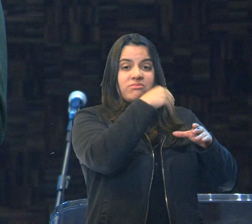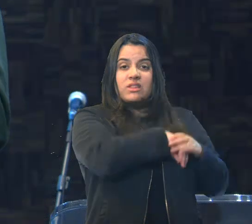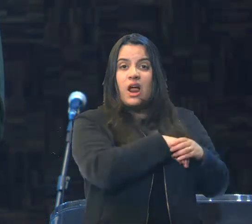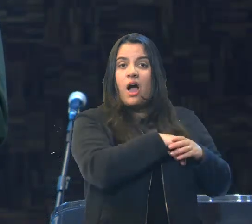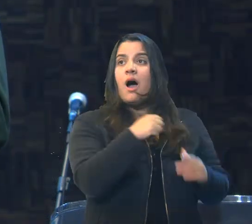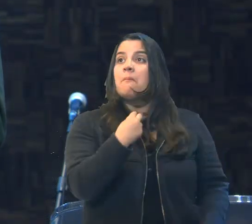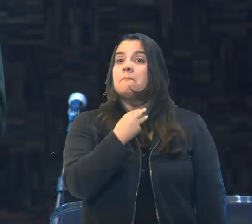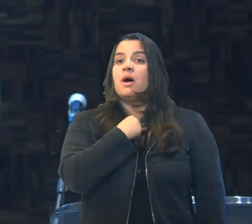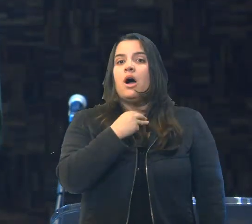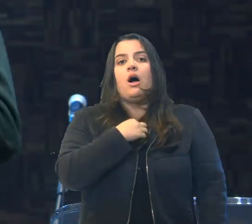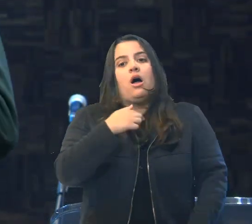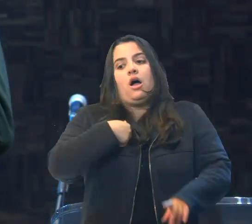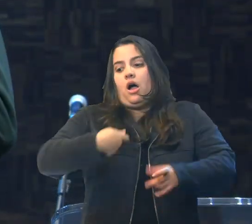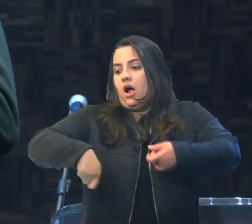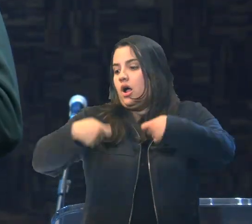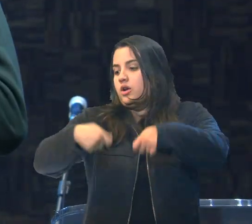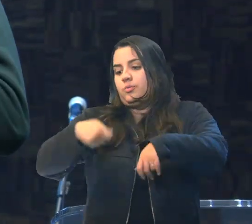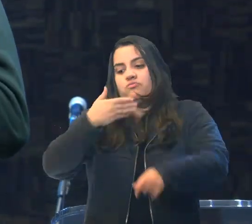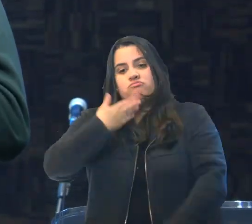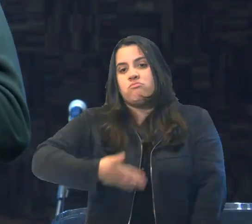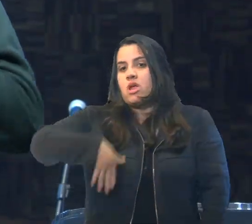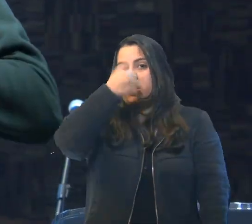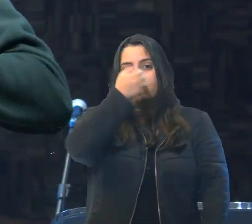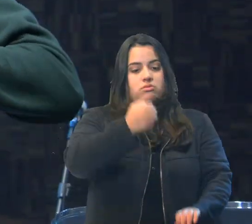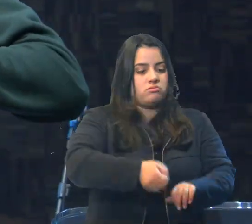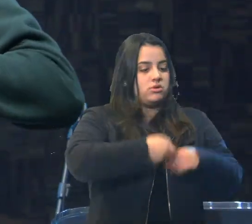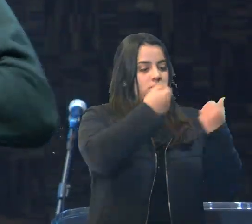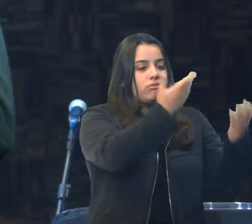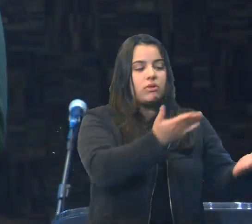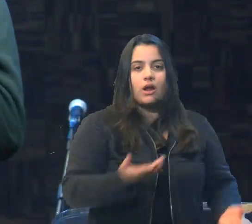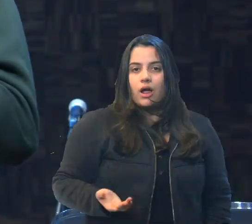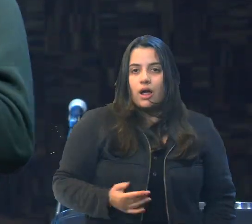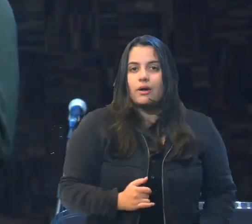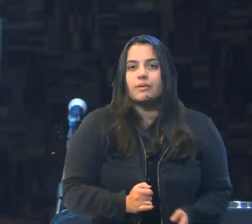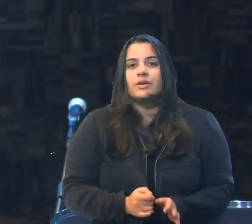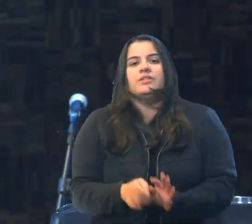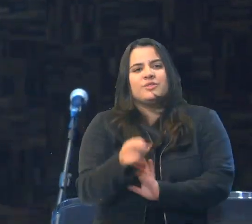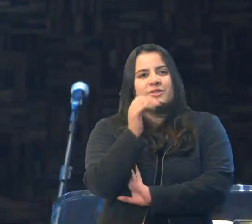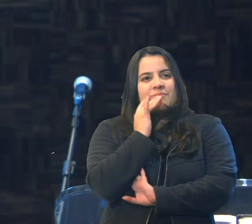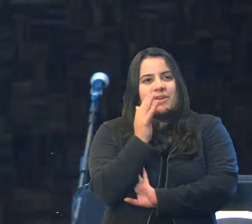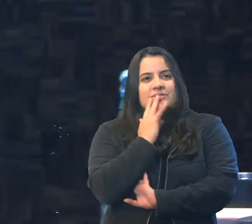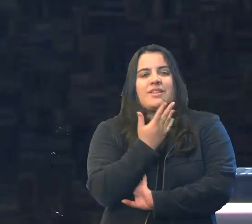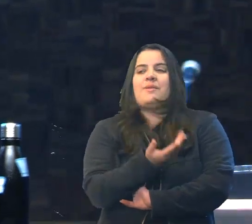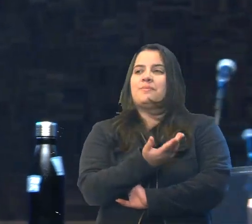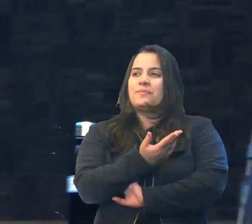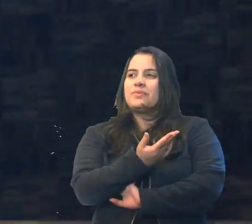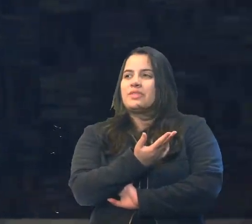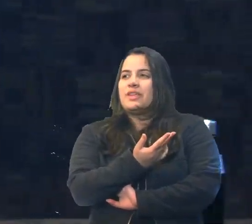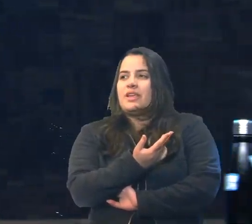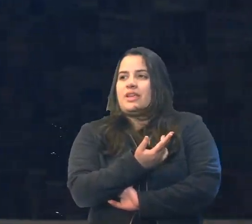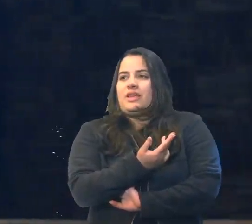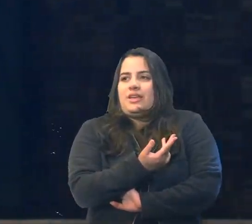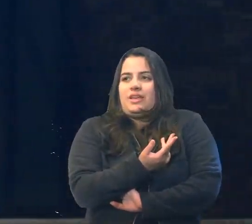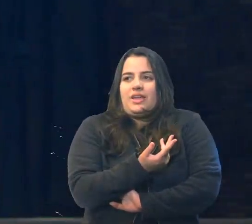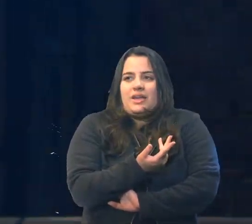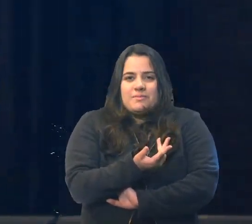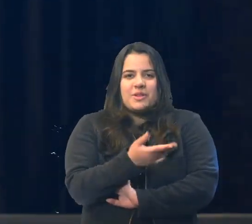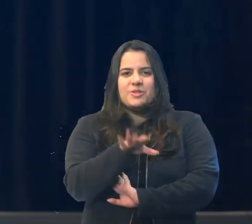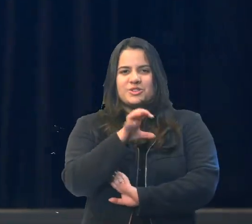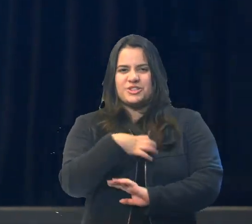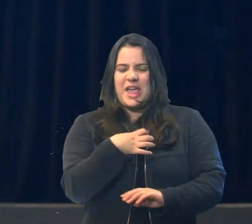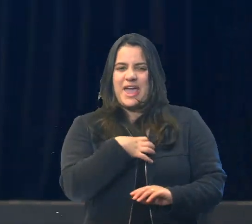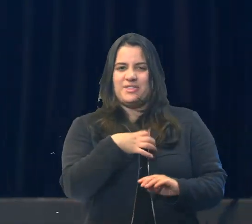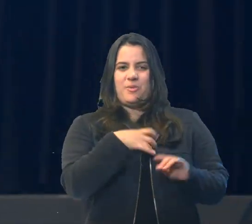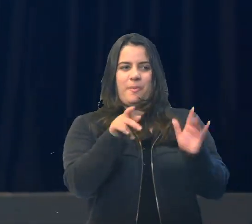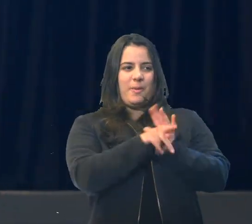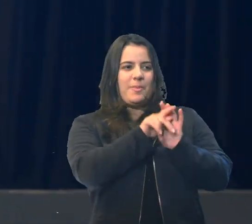eu preciso dar o meu melhor. Então, você consegue imaginar, a Bíblia não diz, mas pelo jeito que aparecem as